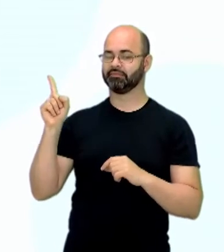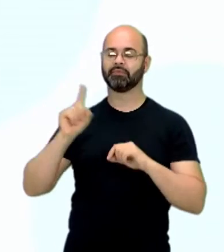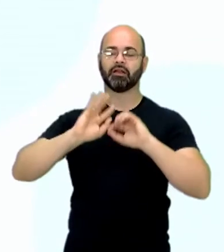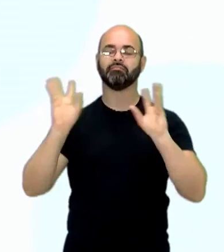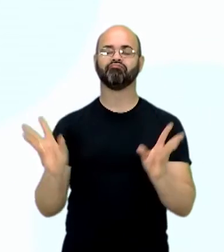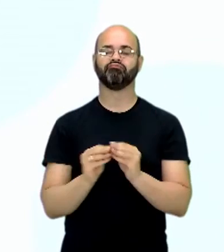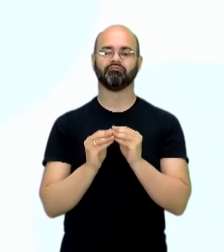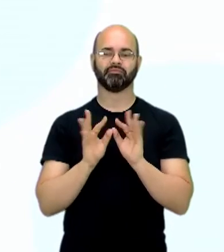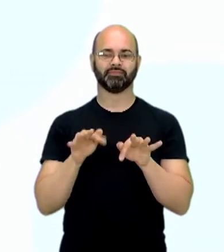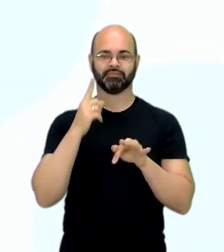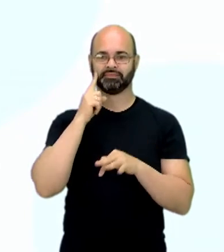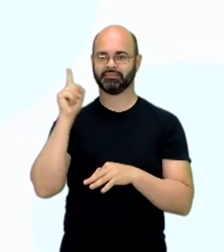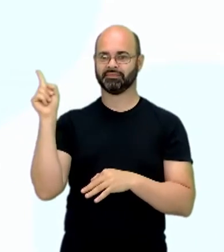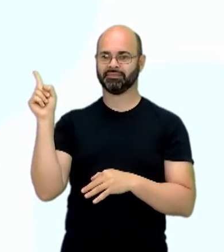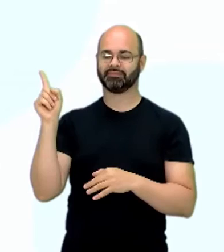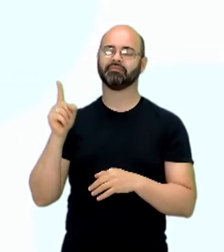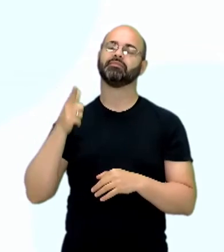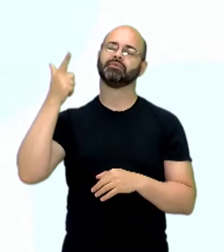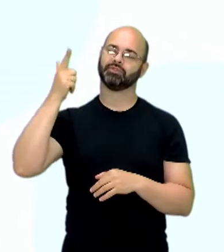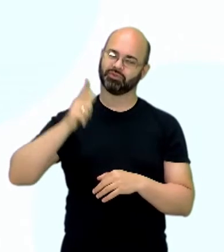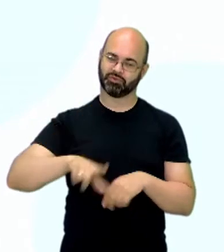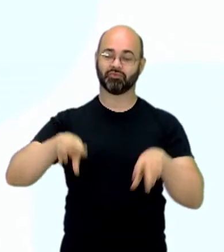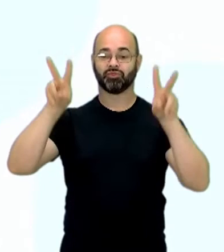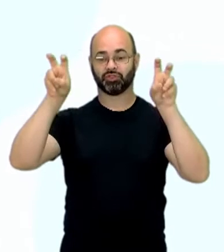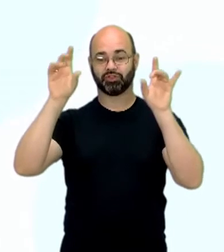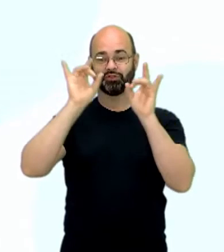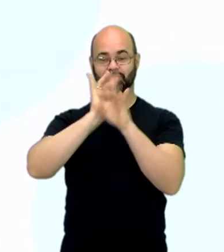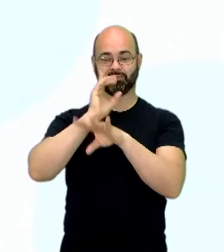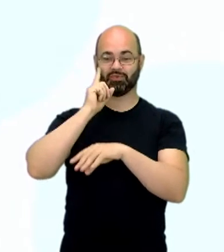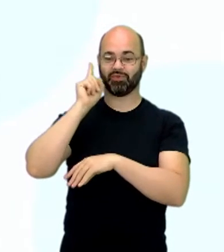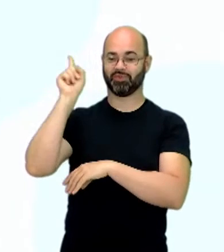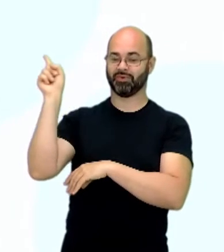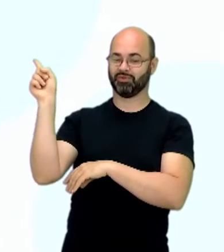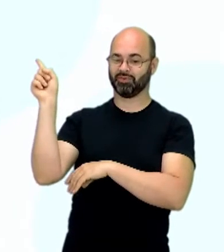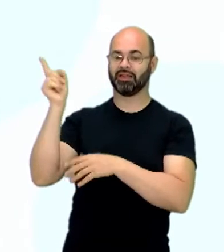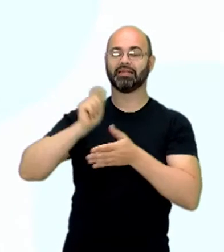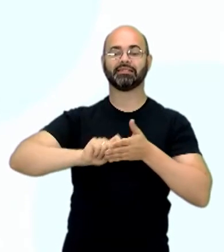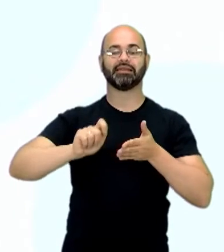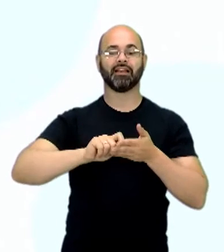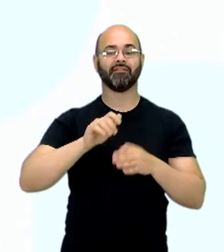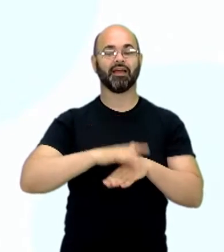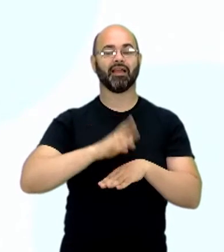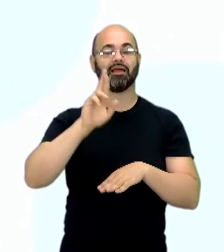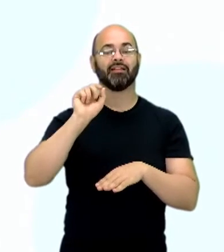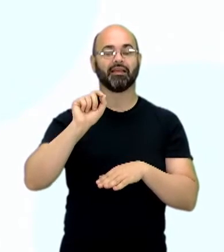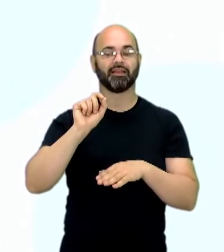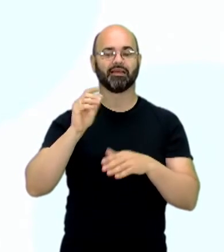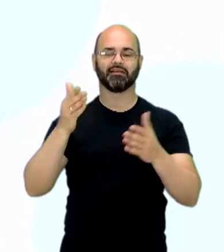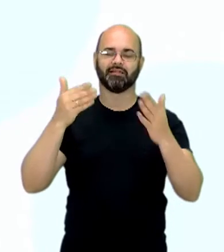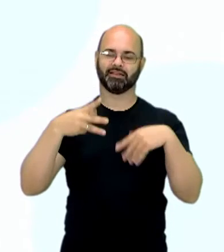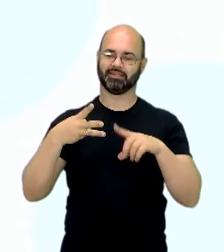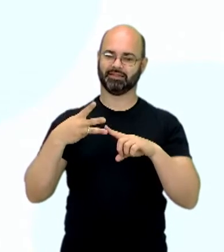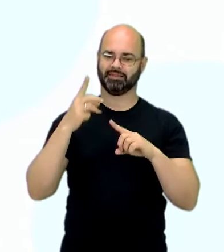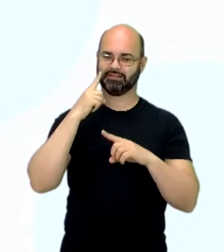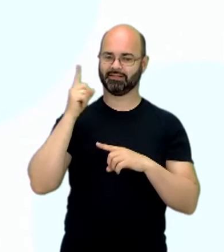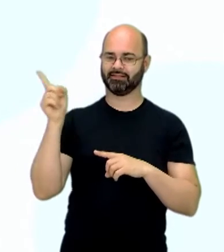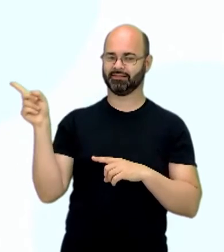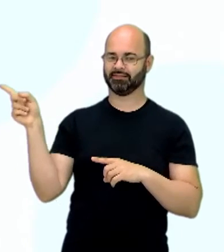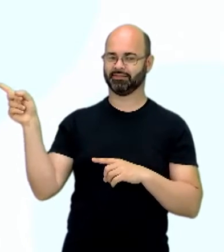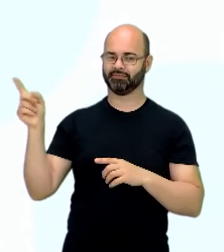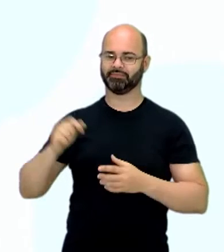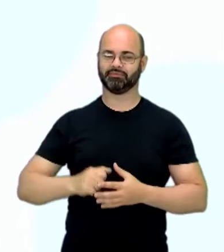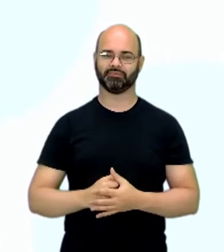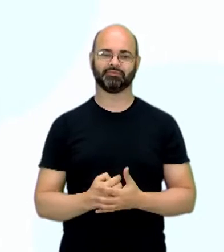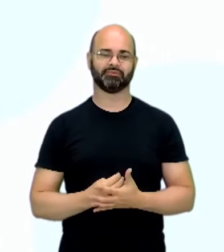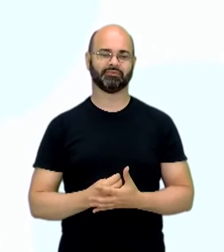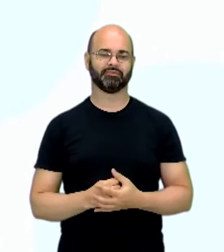no que a gente está falando. De novo, a gente tem o título, por quem foi escrito, e o terceiro parágrafo está aqui, ó. You may